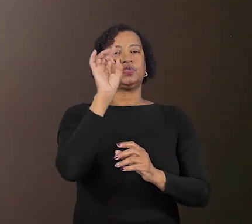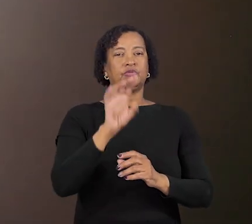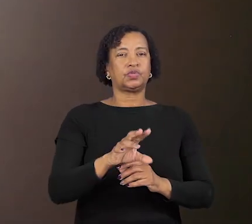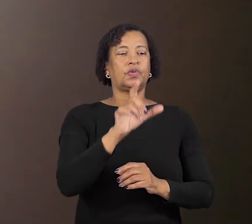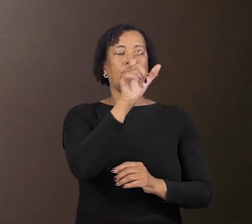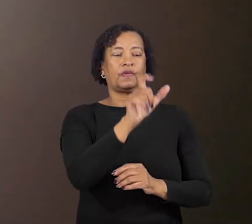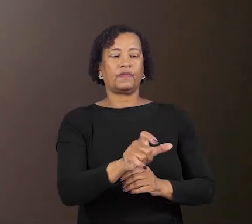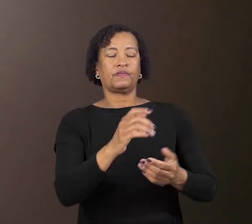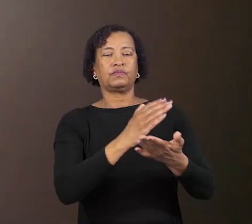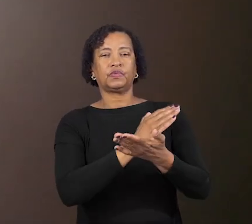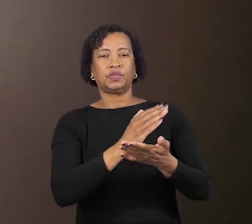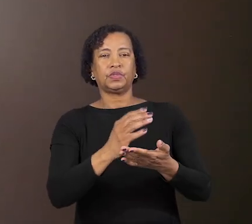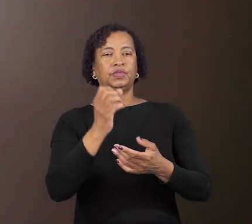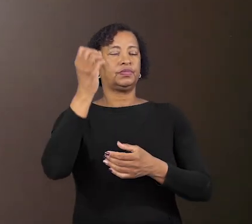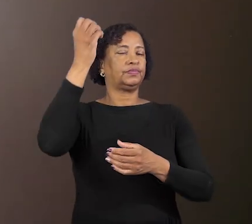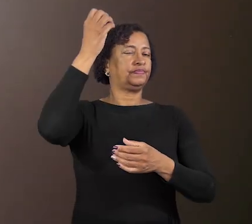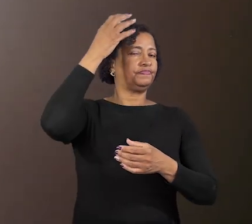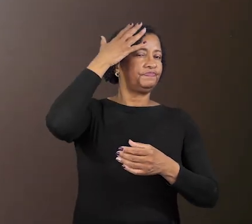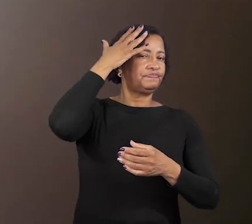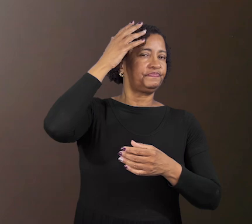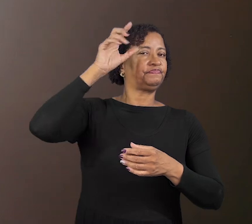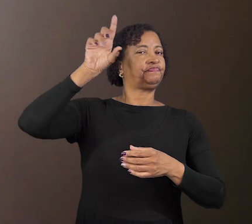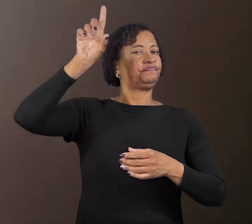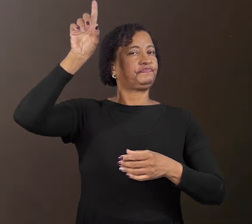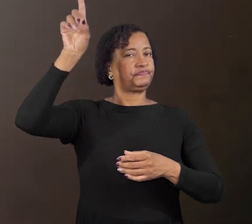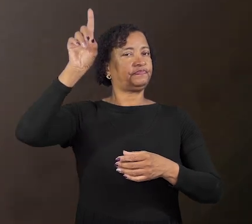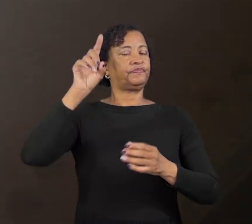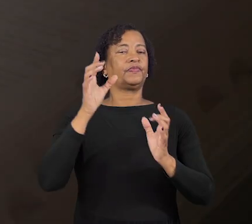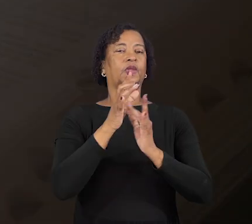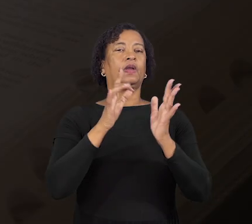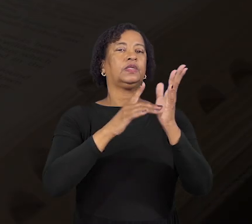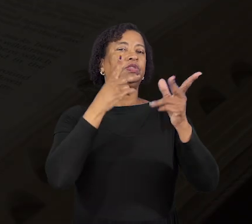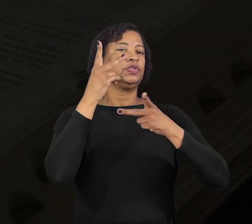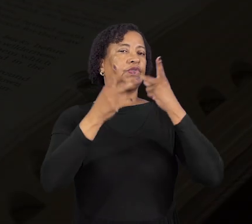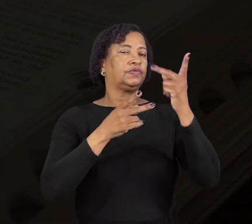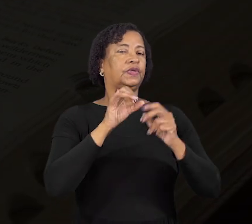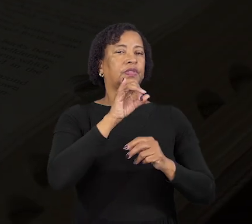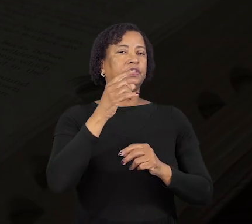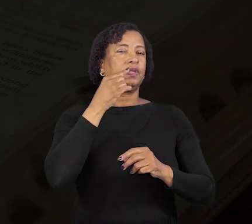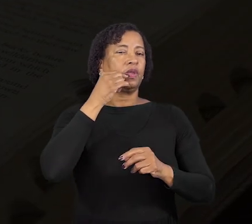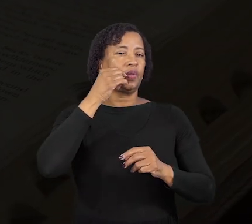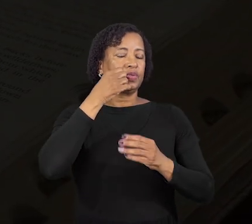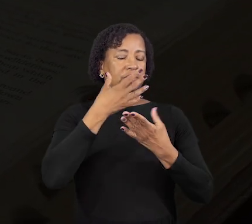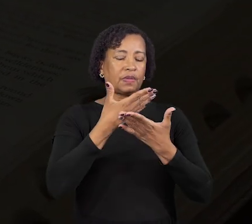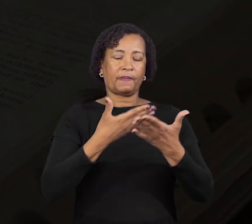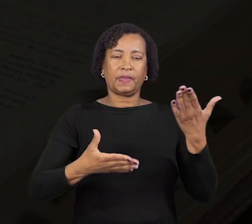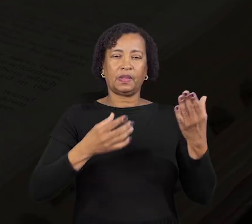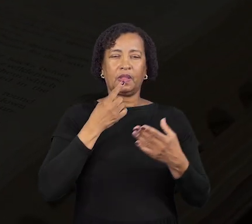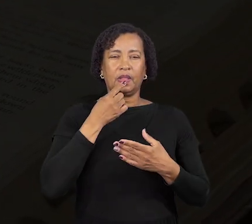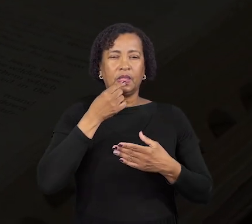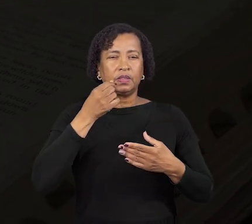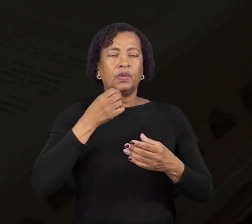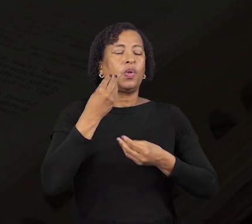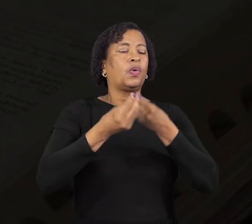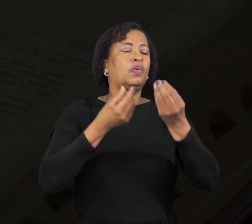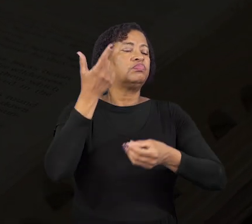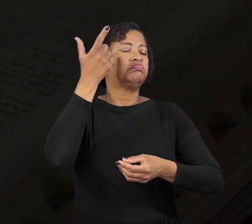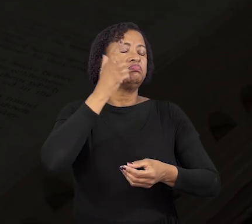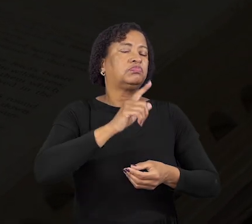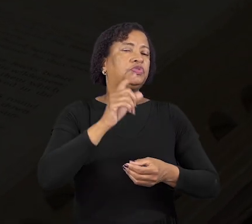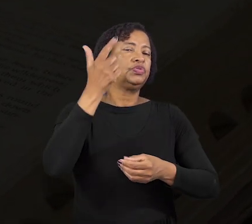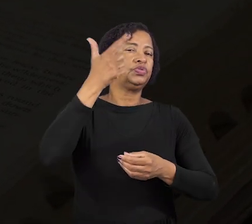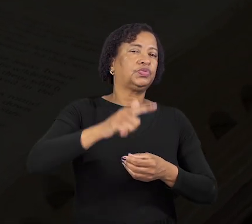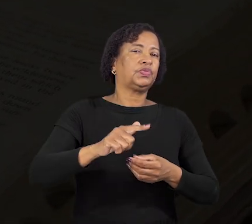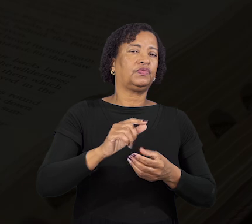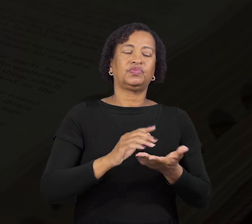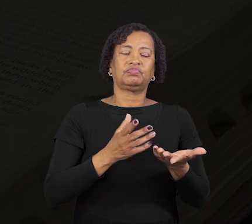vai ser algo pela graça de Deus. E aí Jesus diz, se o sal perder o seu sabor, como restaurá-lo?